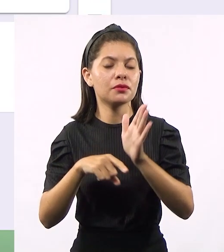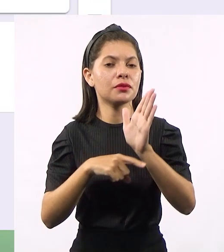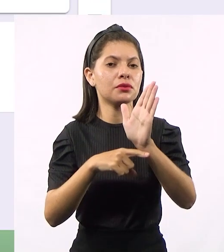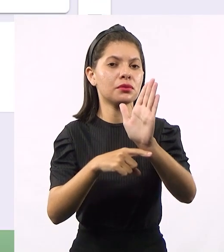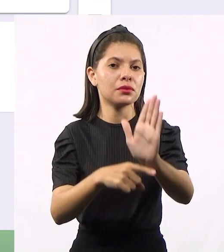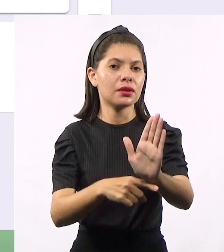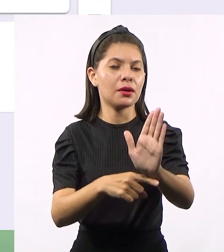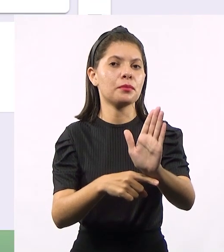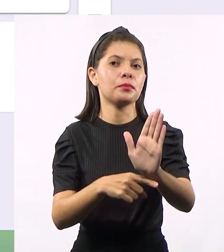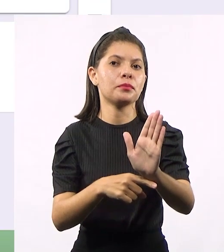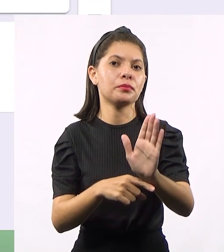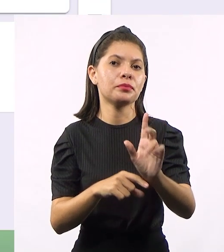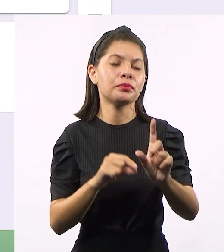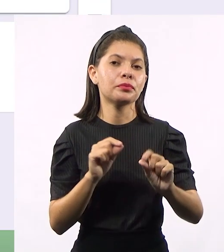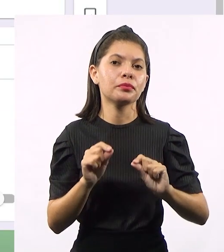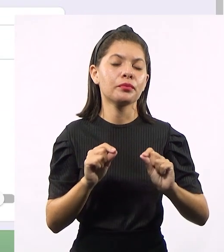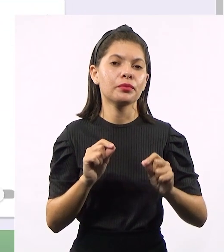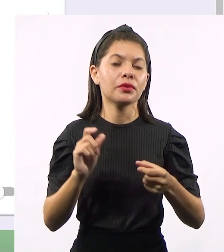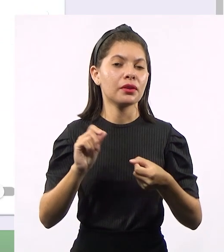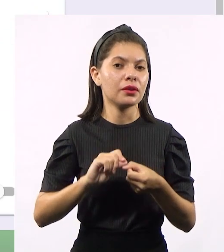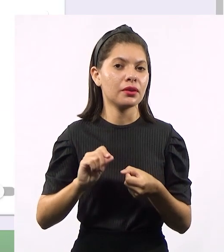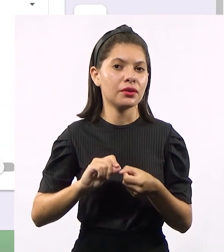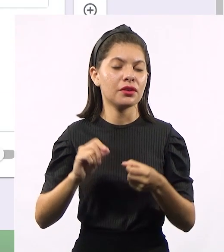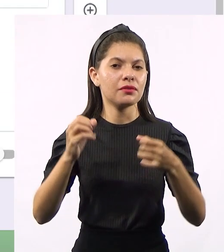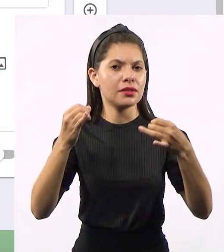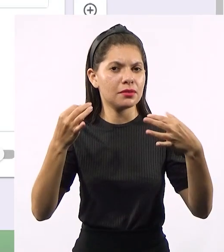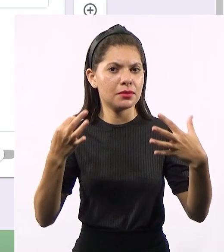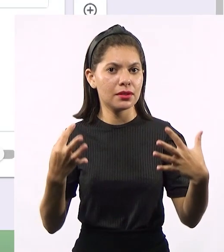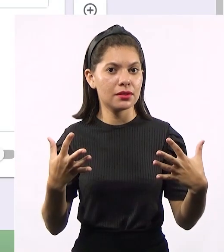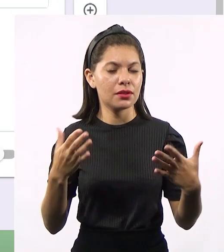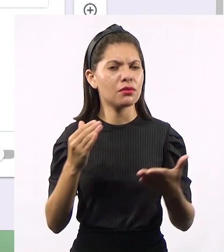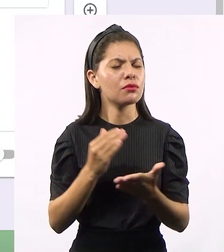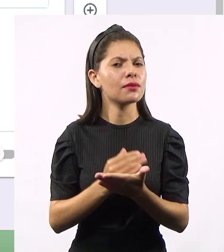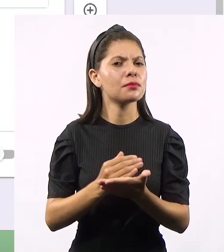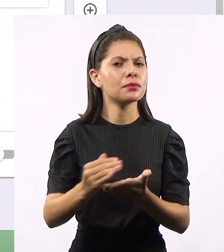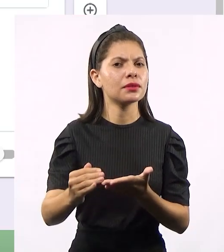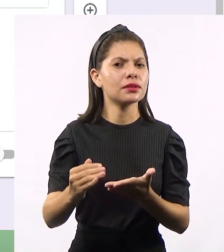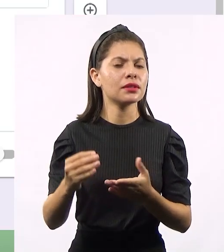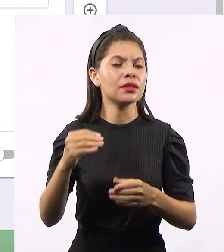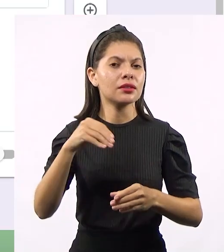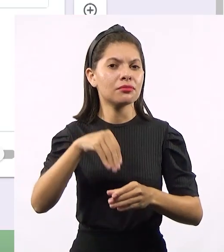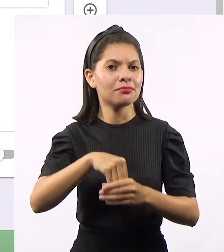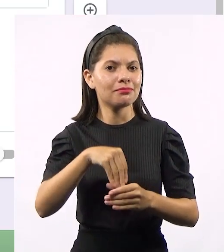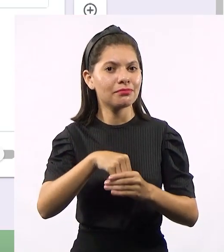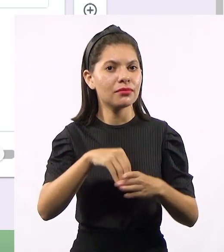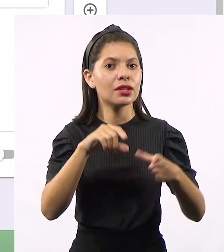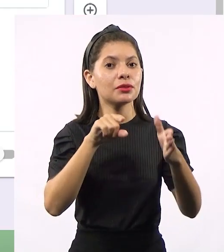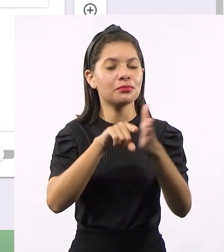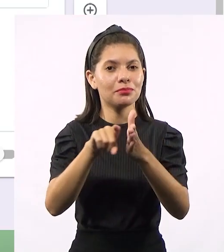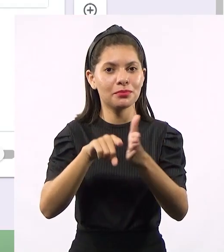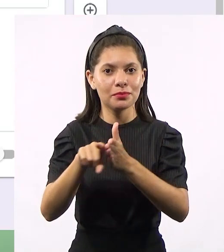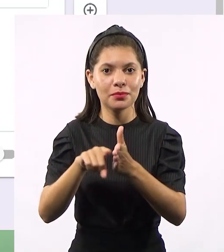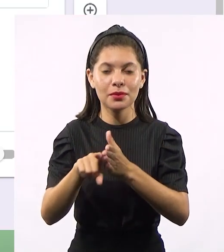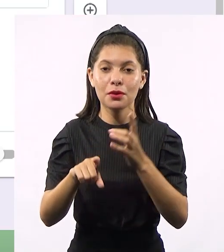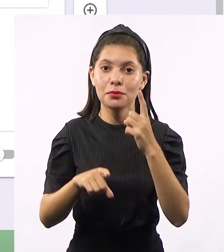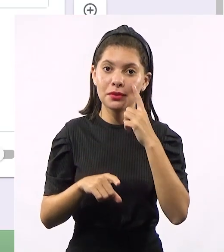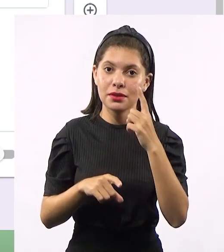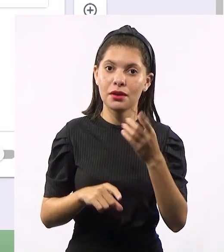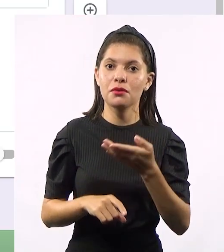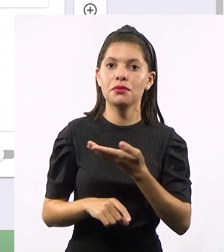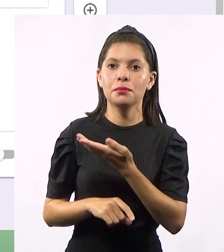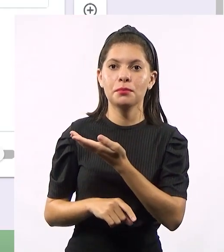feito a descrição do teu formulário, você vai começar a inserir as perguntas. Então, observe que ele já selecionou a